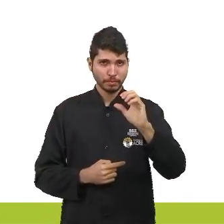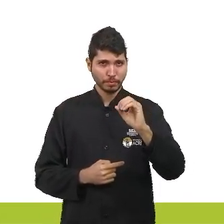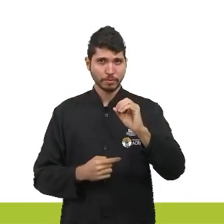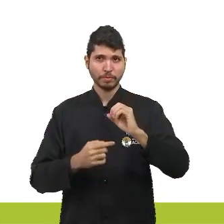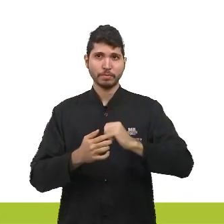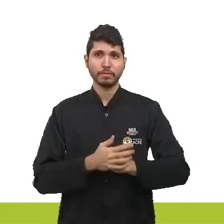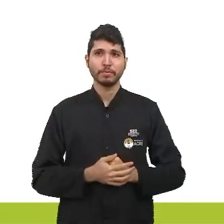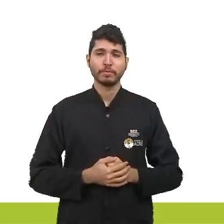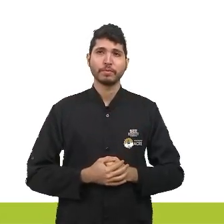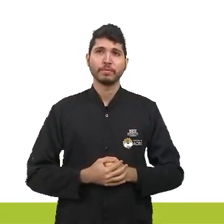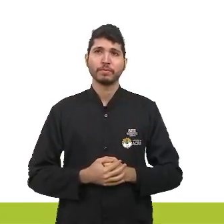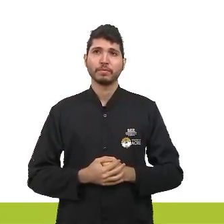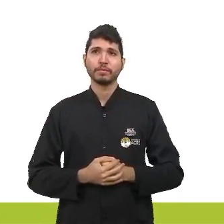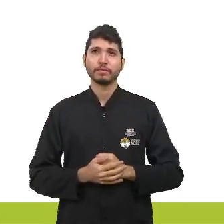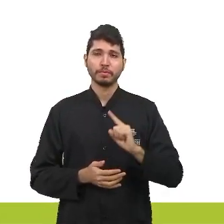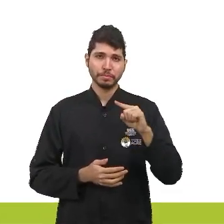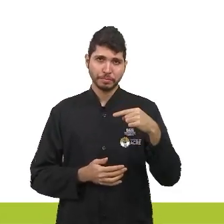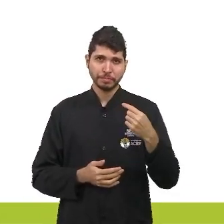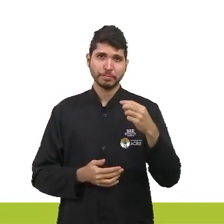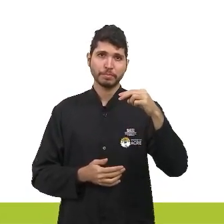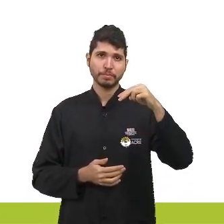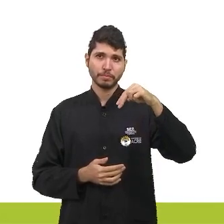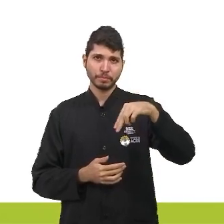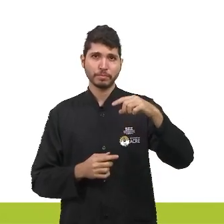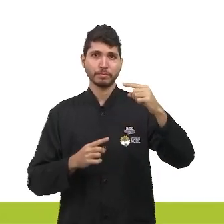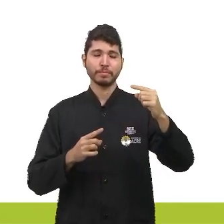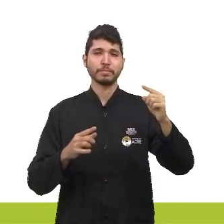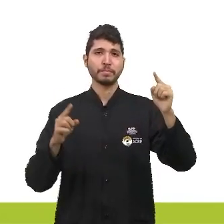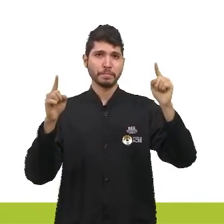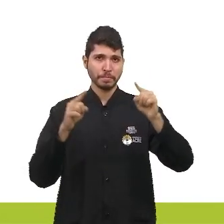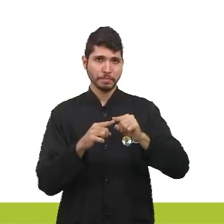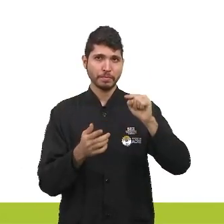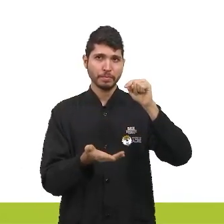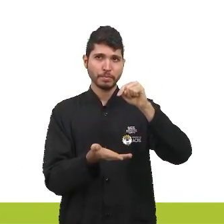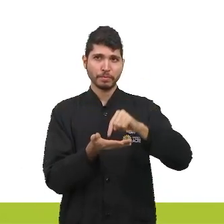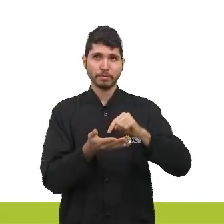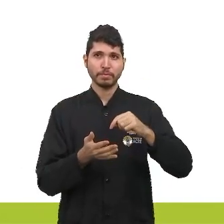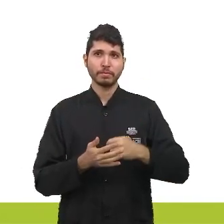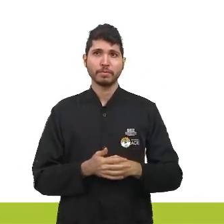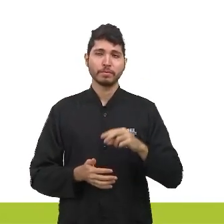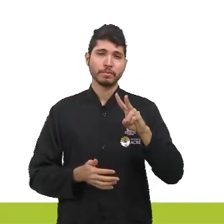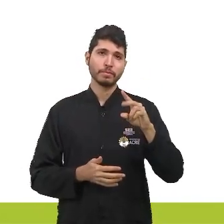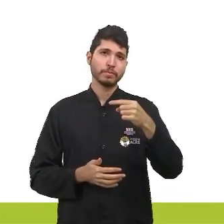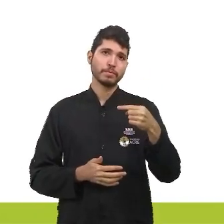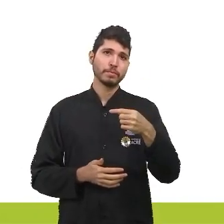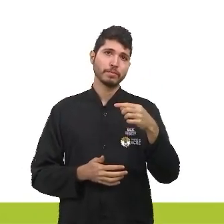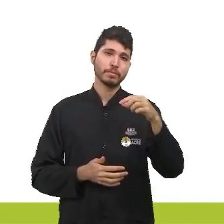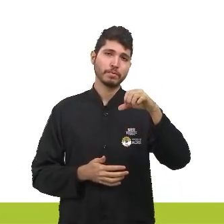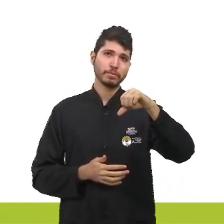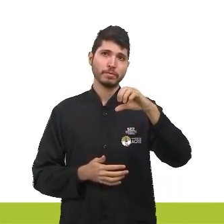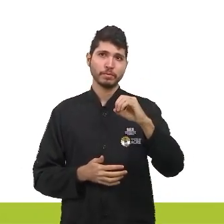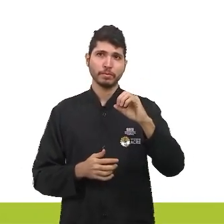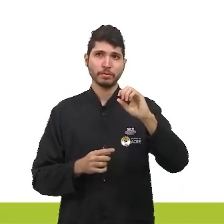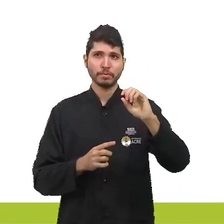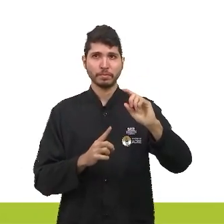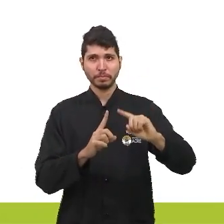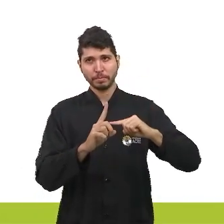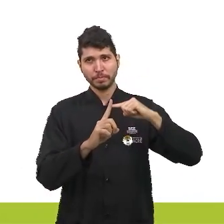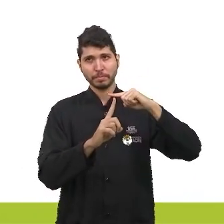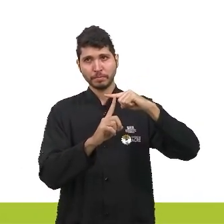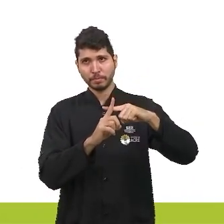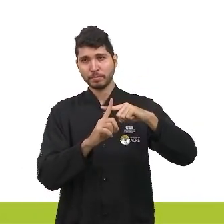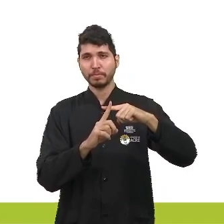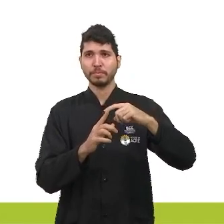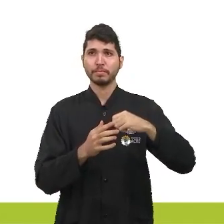número de vértices, que é dado da seguinte maneira: V menos 90 mais a quantidade de faces, a